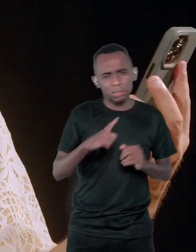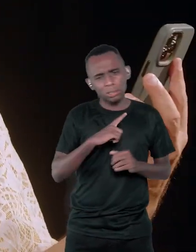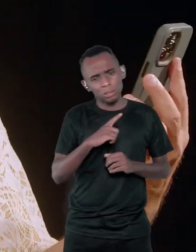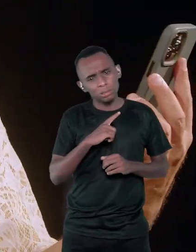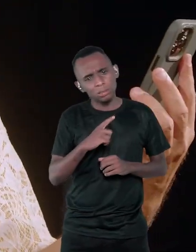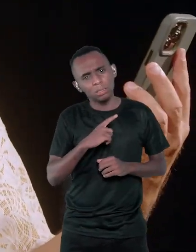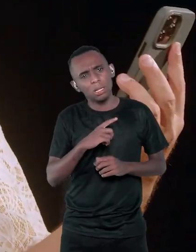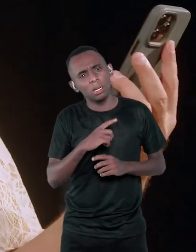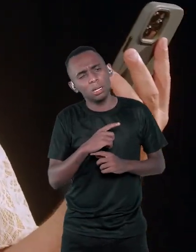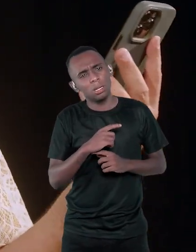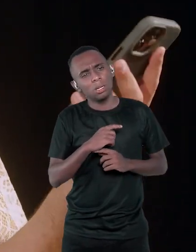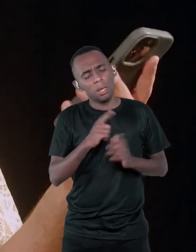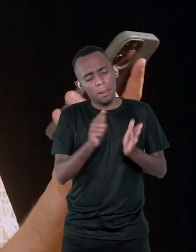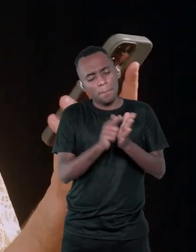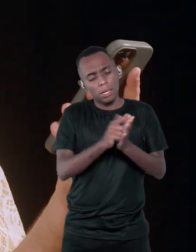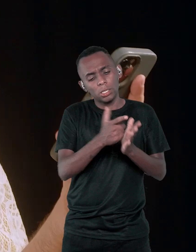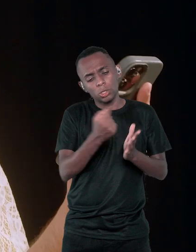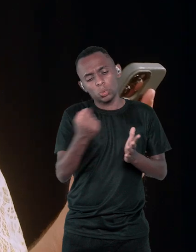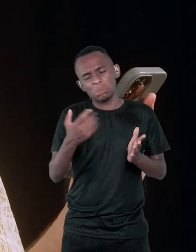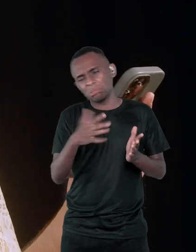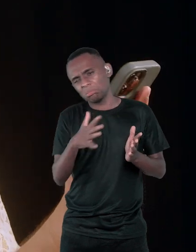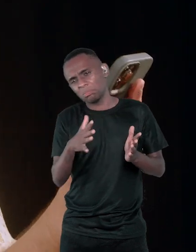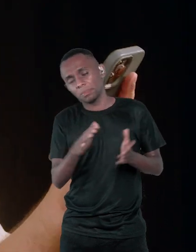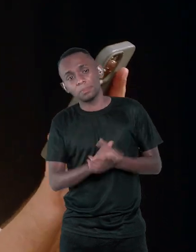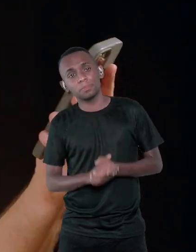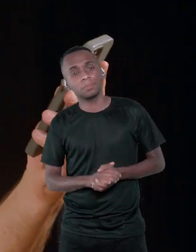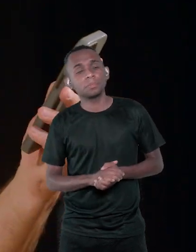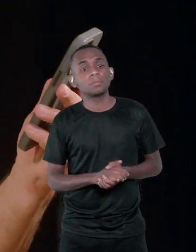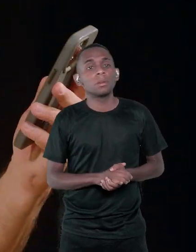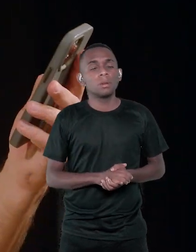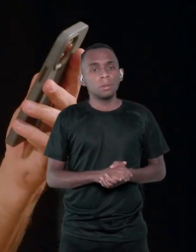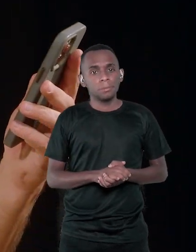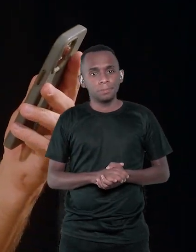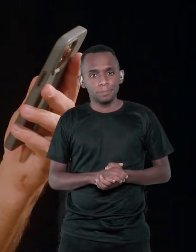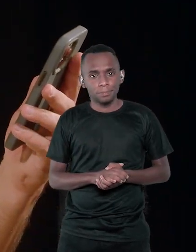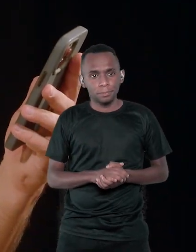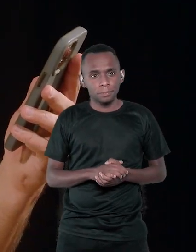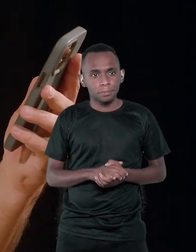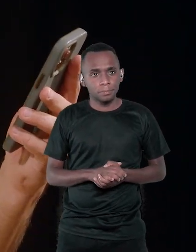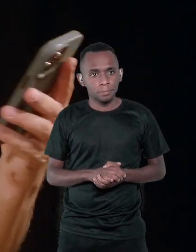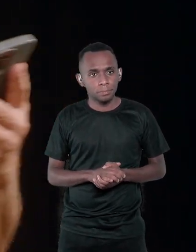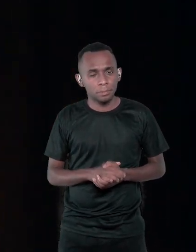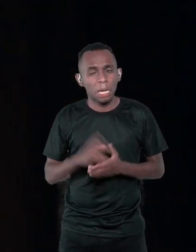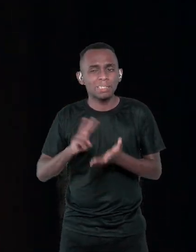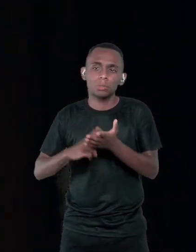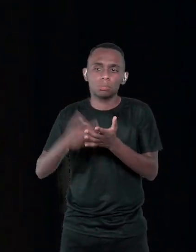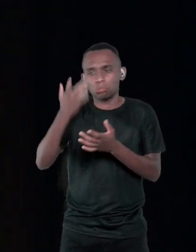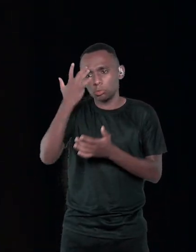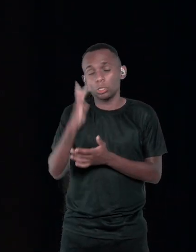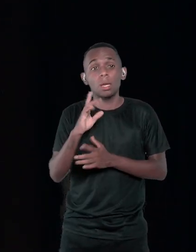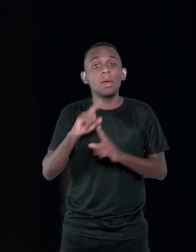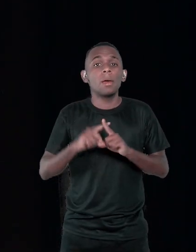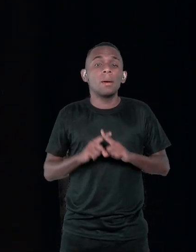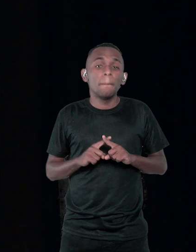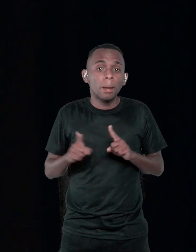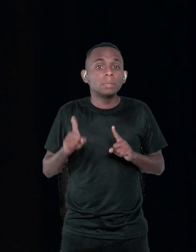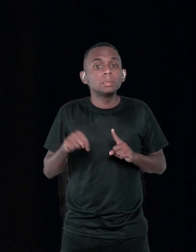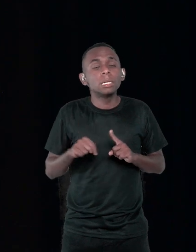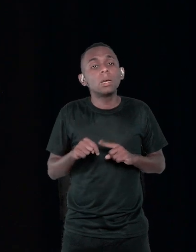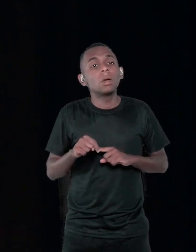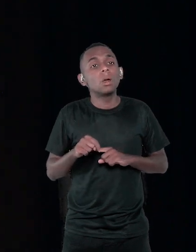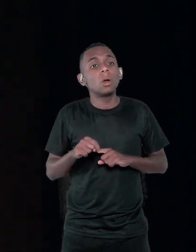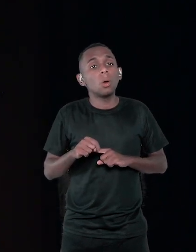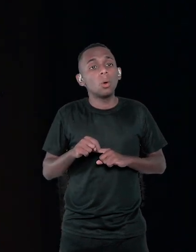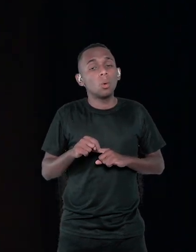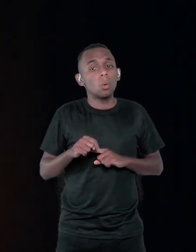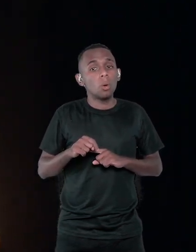assim. Uma belíssima tradução, não sei dizer de quem é, mas o Garth Greenwell é um livro que é um autor que